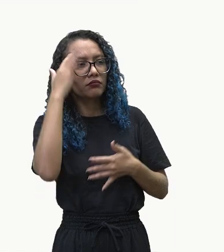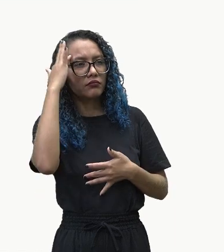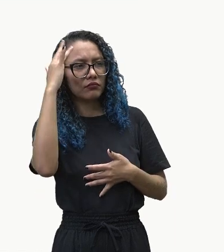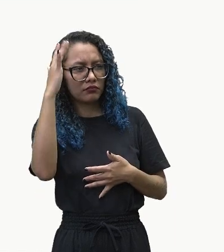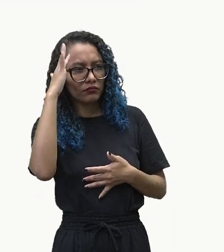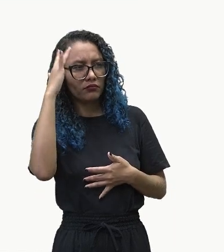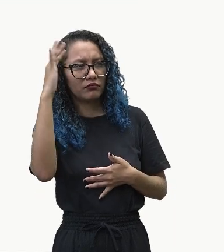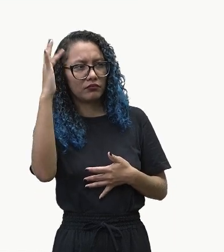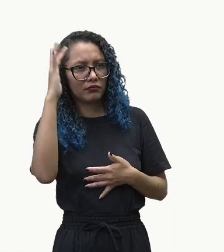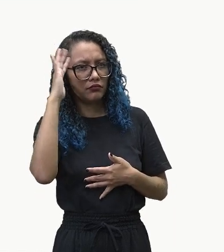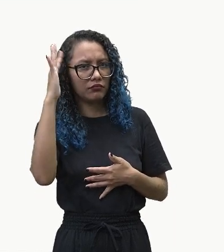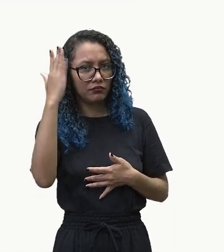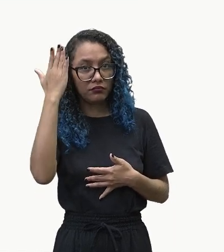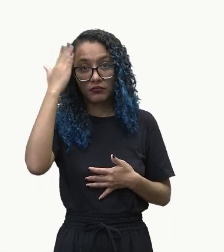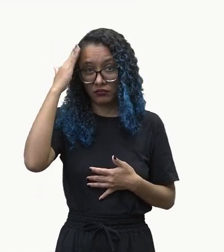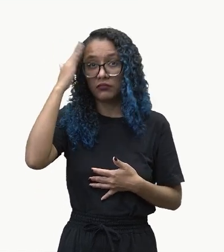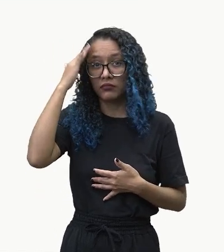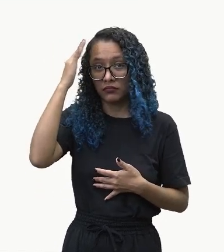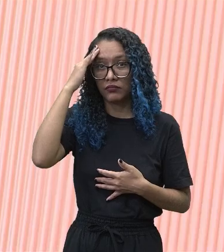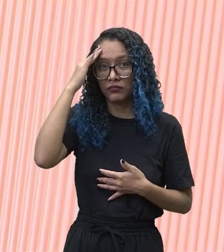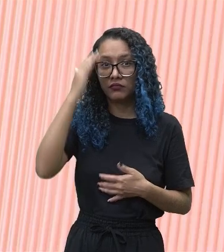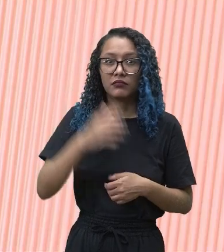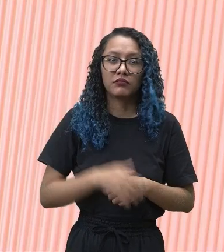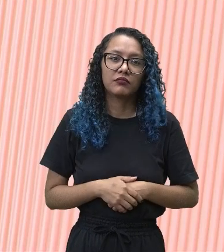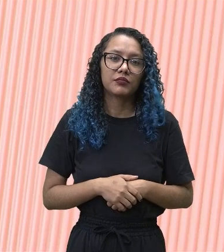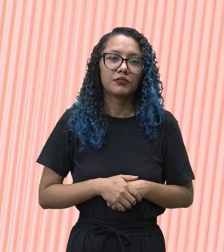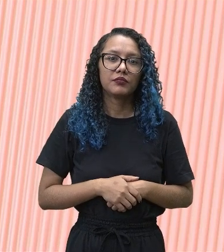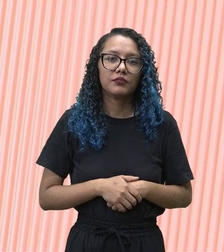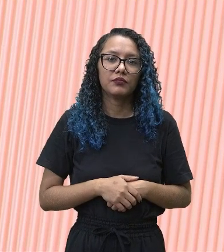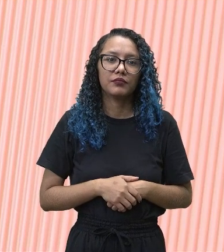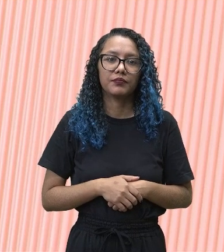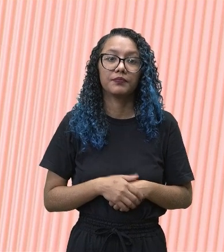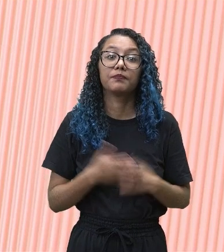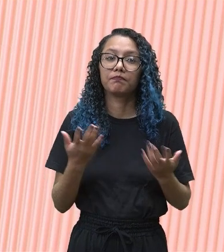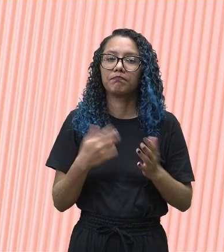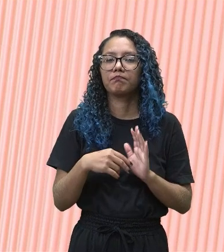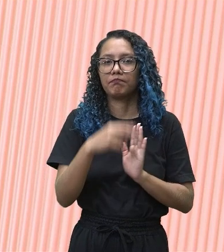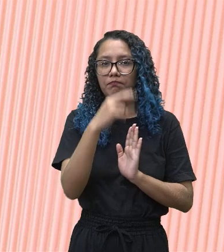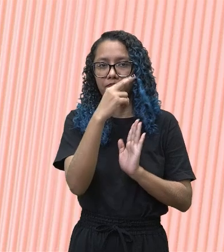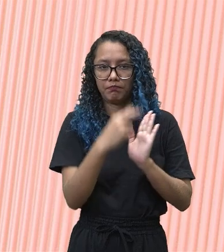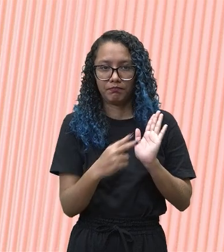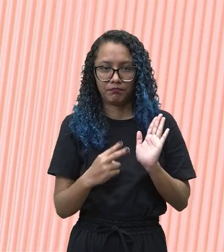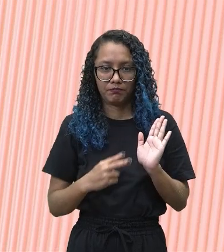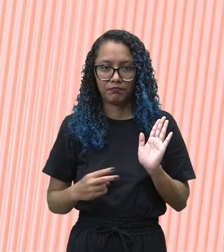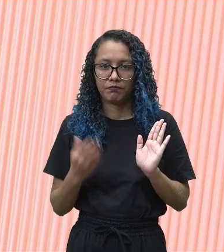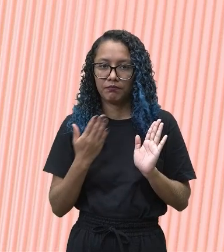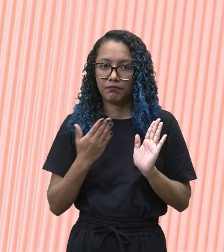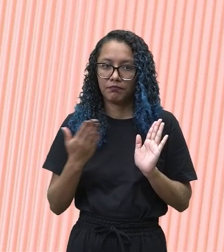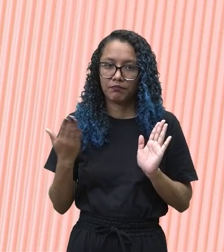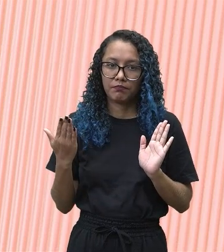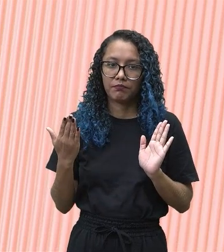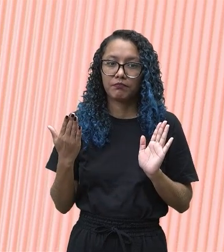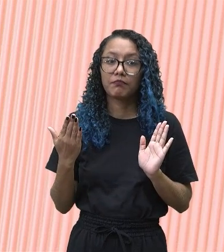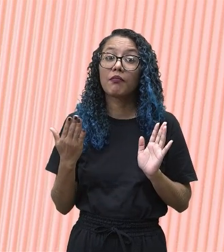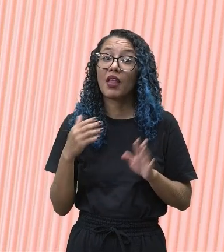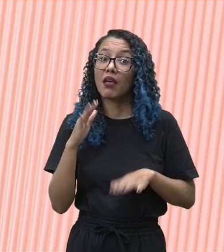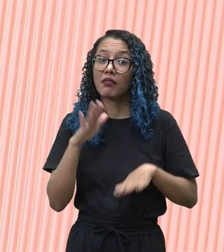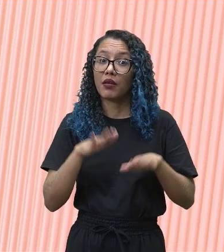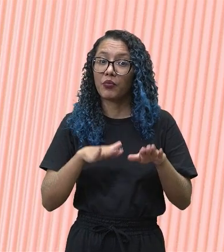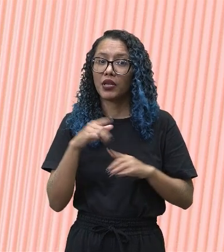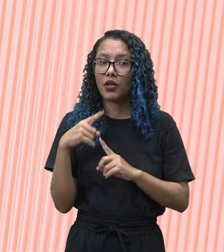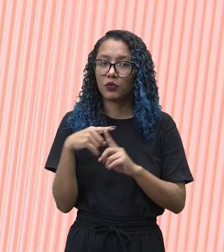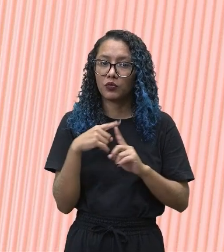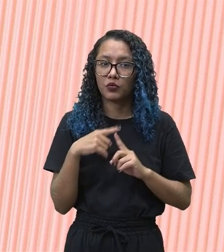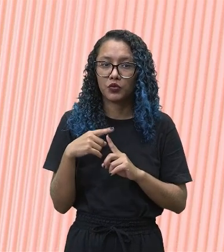recebendo a mensagem. Então, dependiendo de la naturaleza o clase de